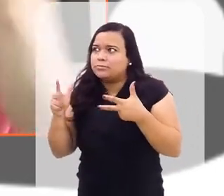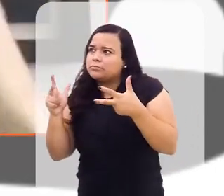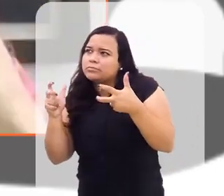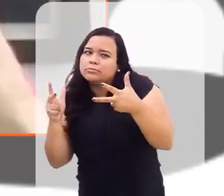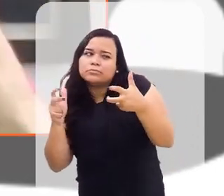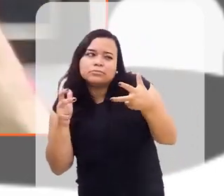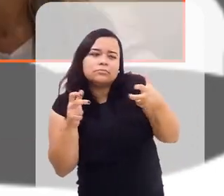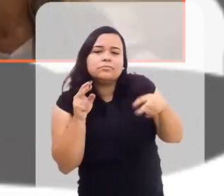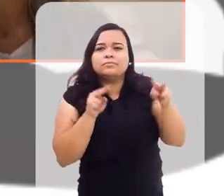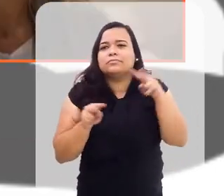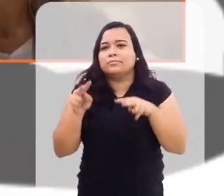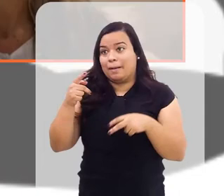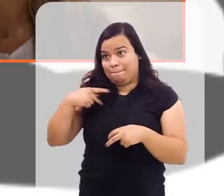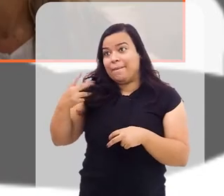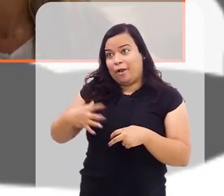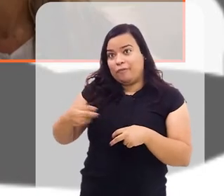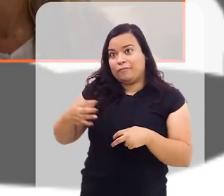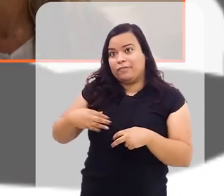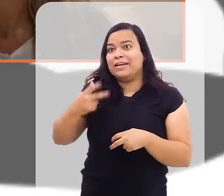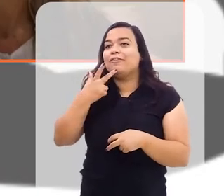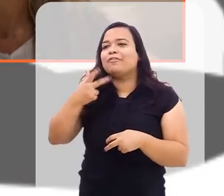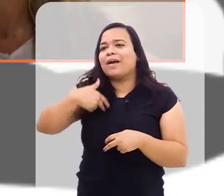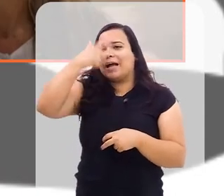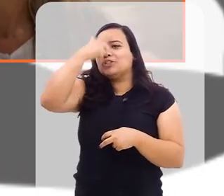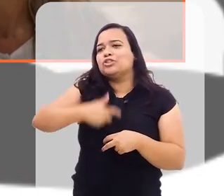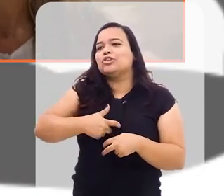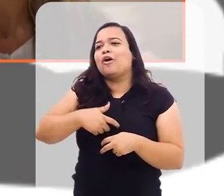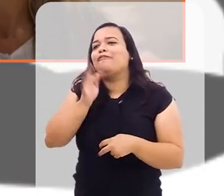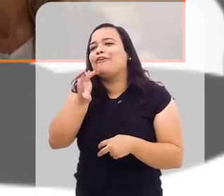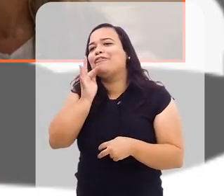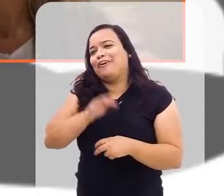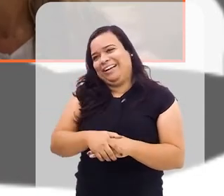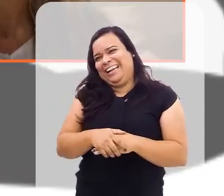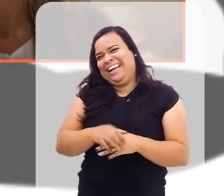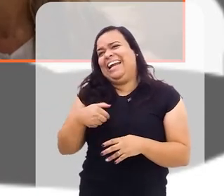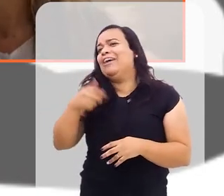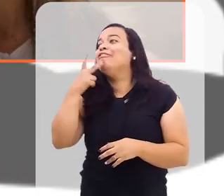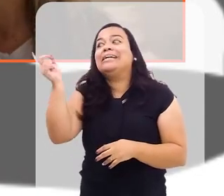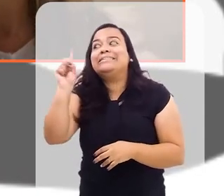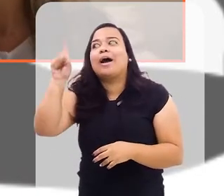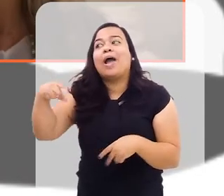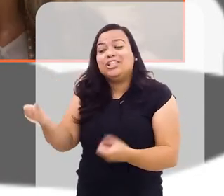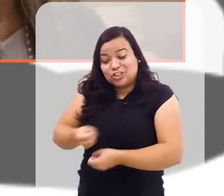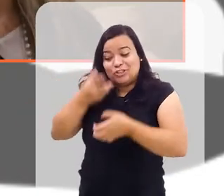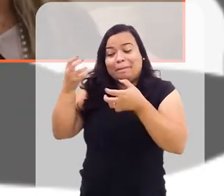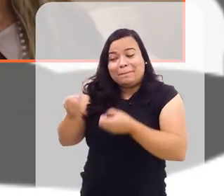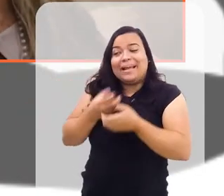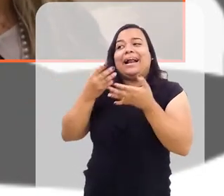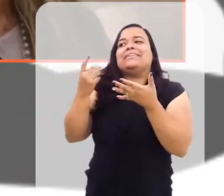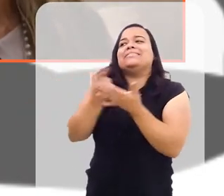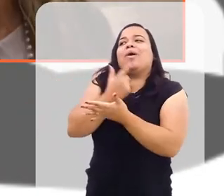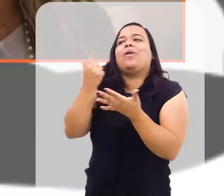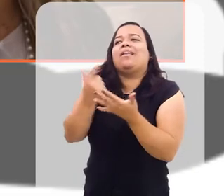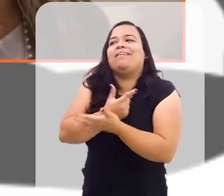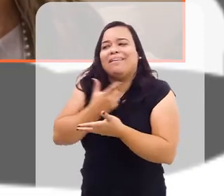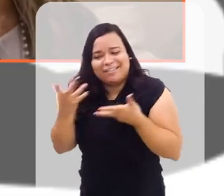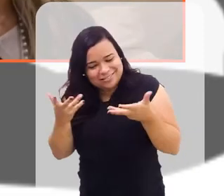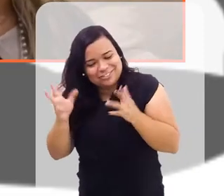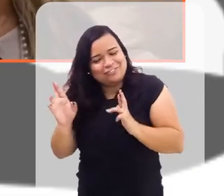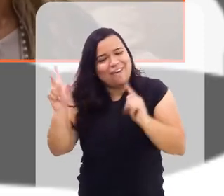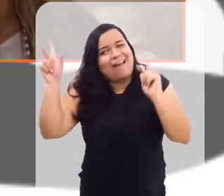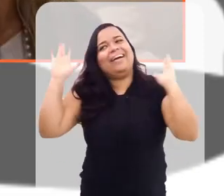expostas, né? O meu filho costuma dizer que eu sou fofoqueira. Eu falo para ele que não, que isso é inspiração literária. É diferente, são duas